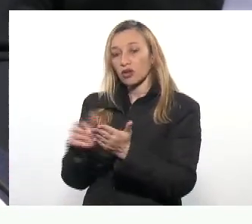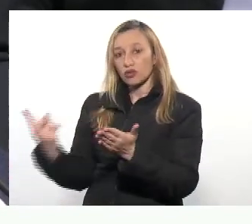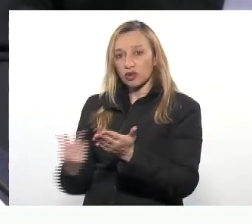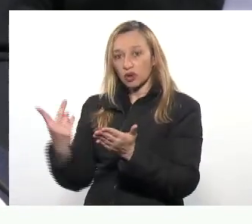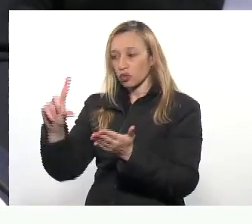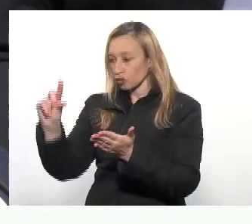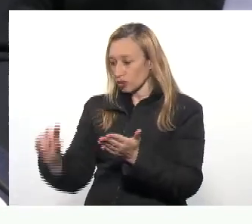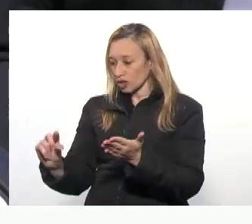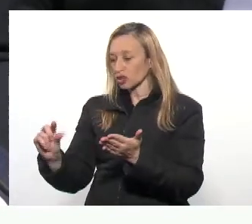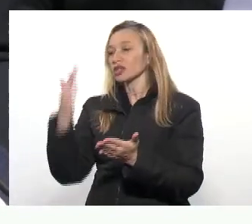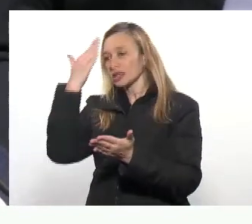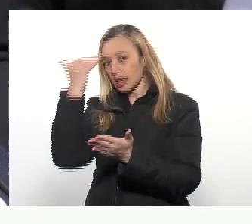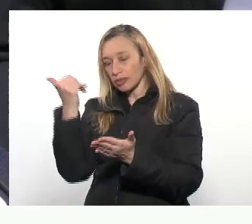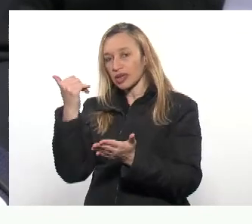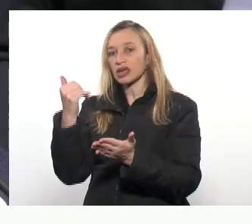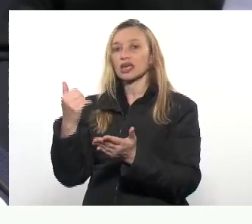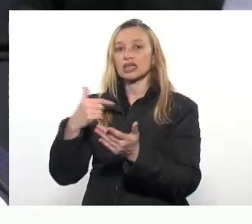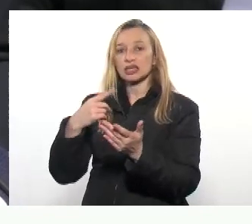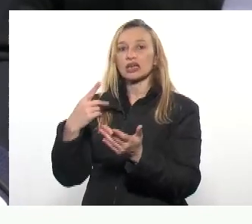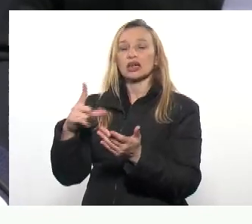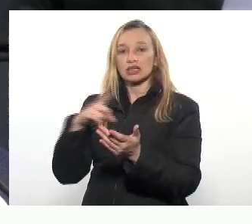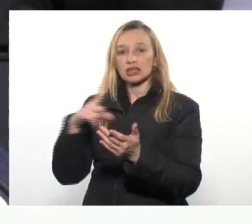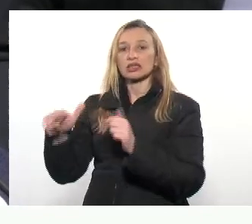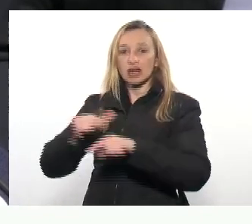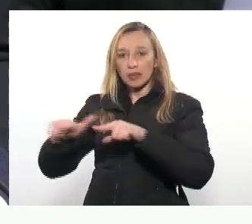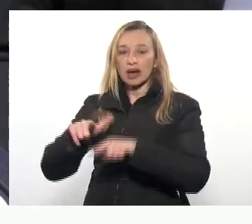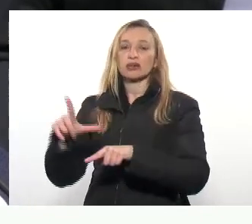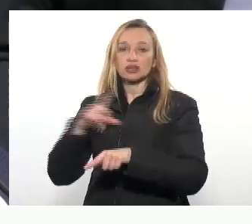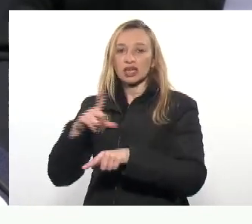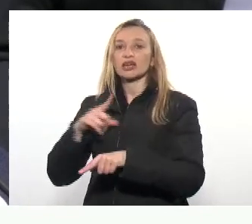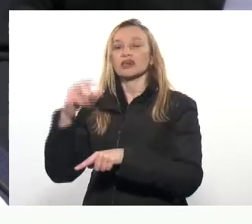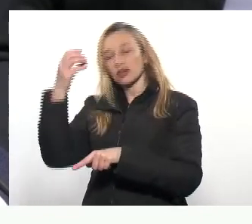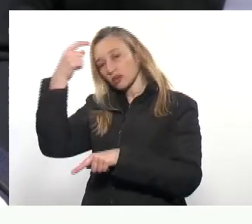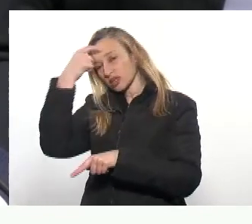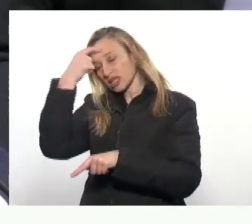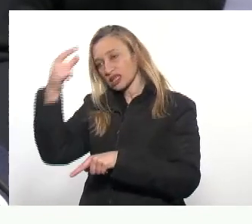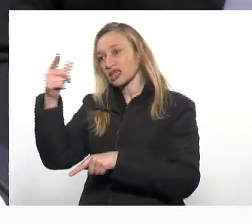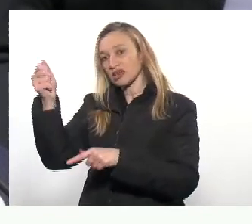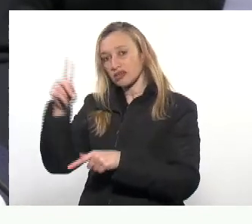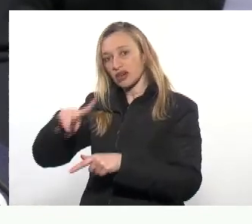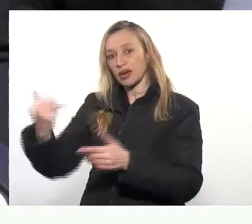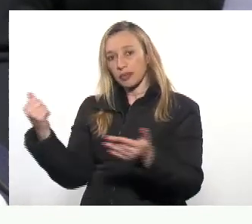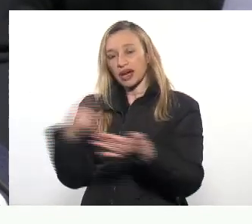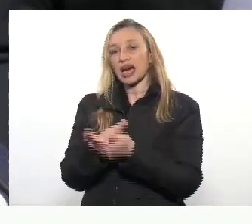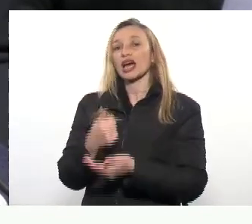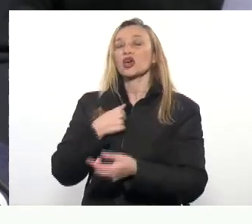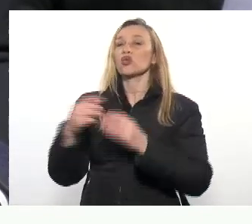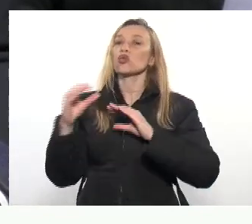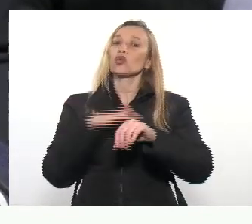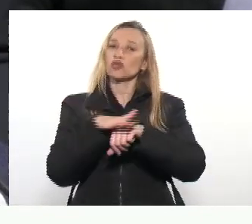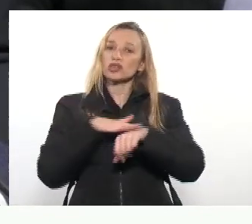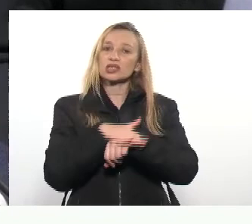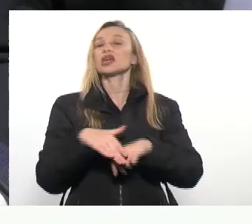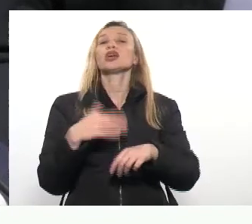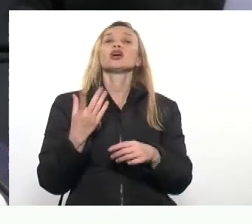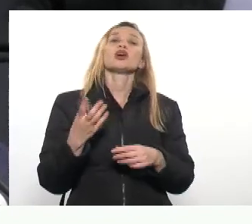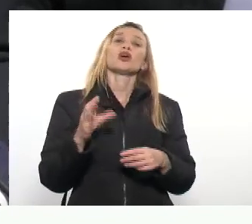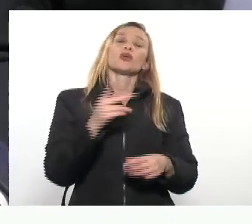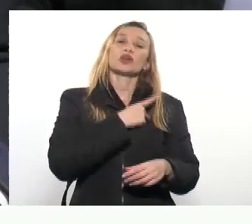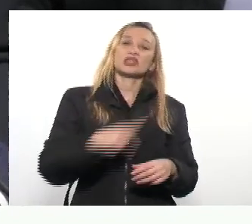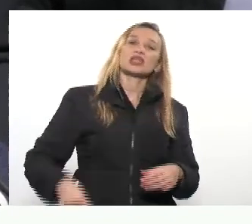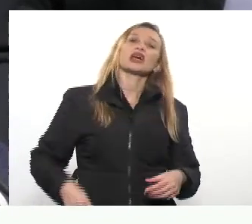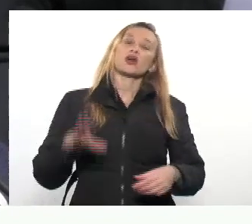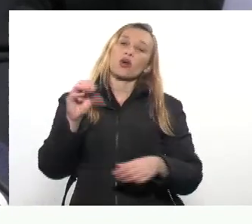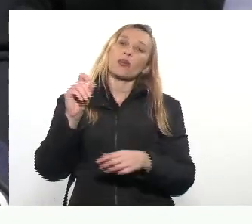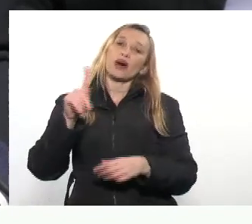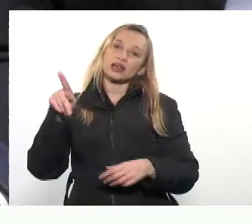e saber que o serviço está sendo prestado, a gente tem consciência que ele vai pagar. E uma coisa que eu conversei muito com a presidente da Copasa no governo